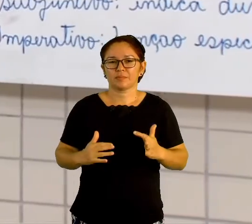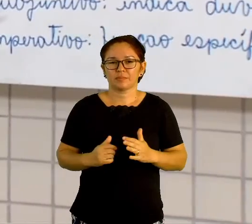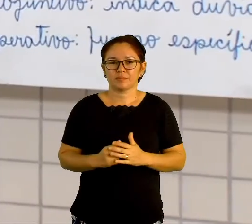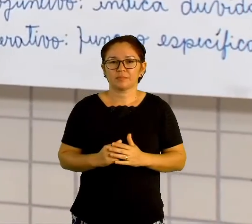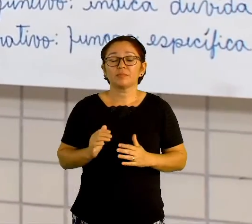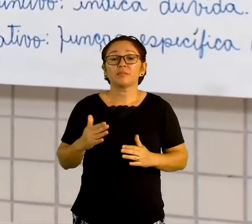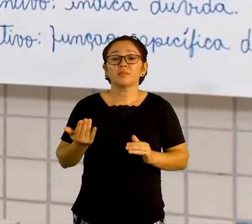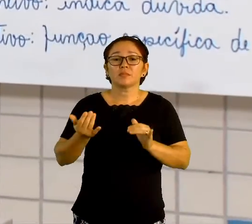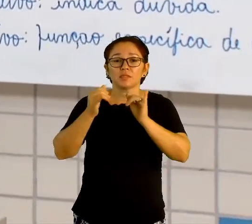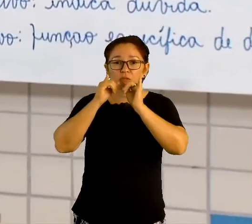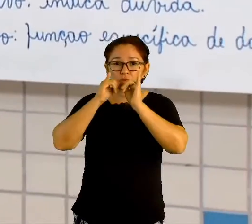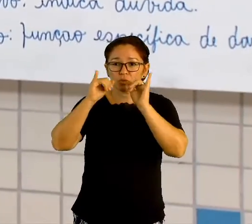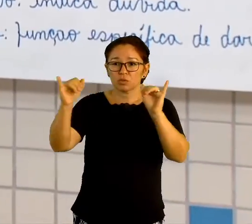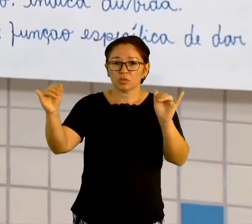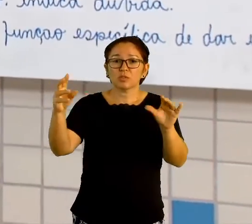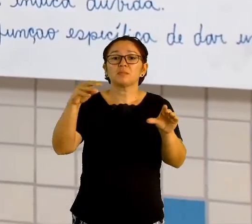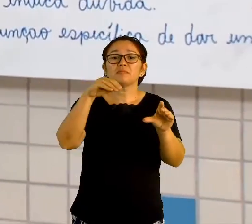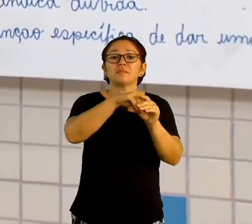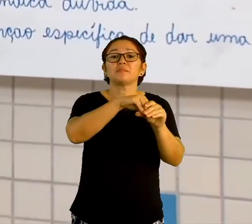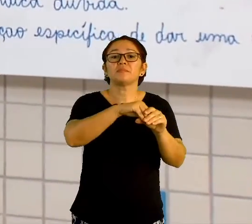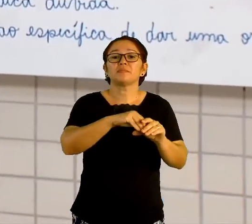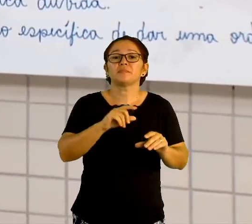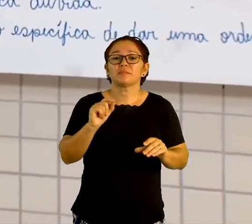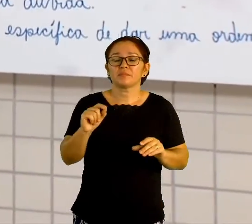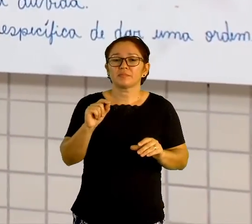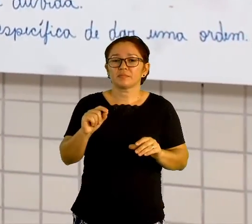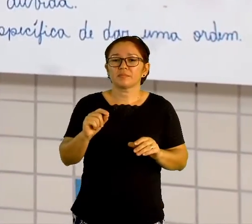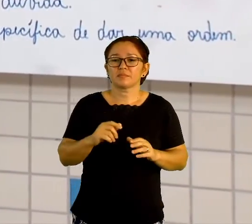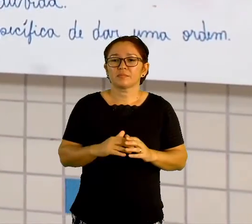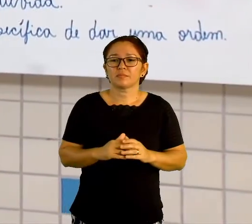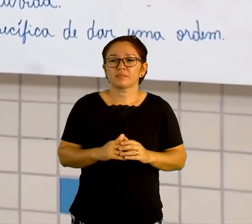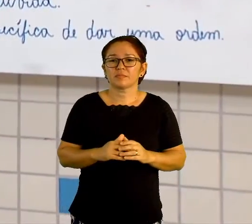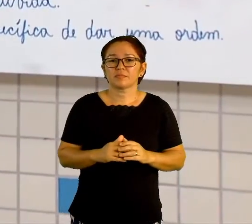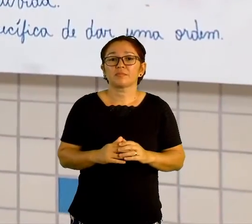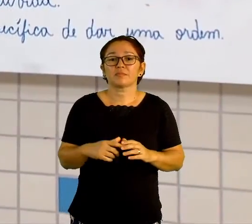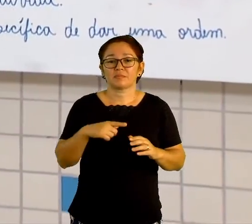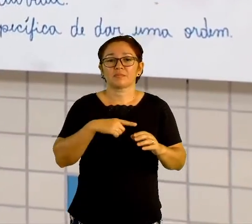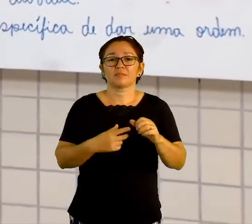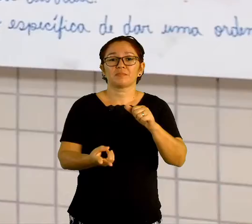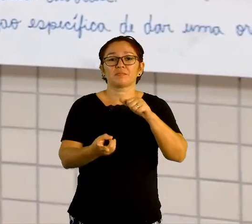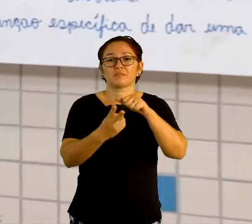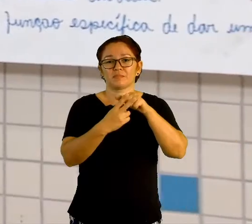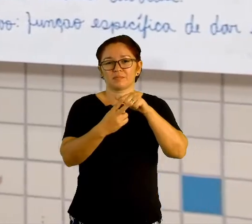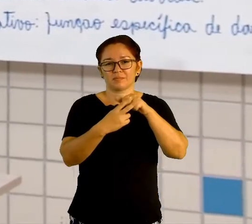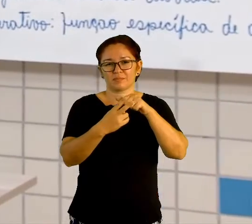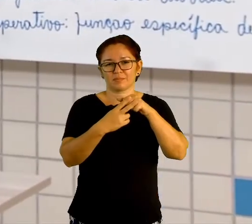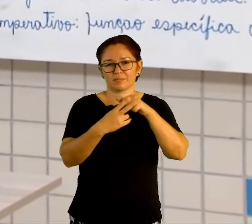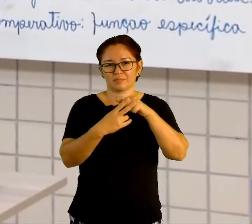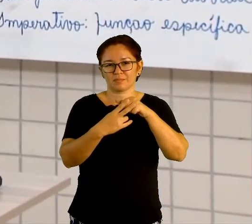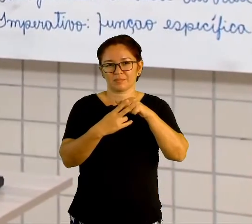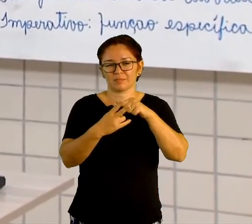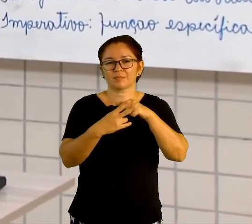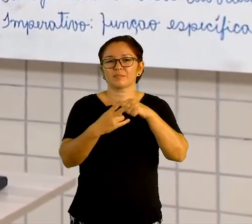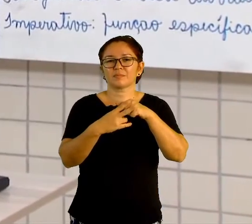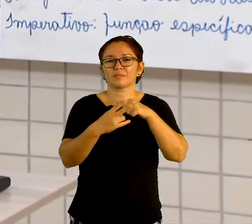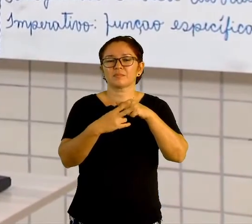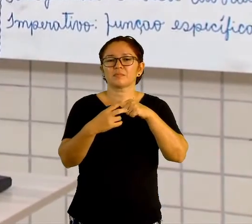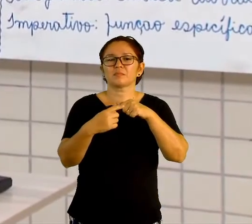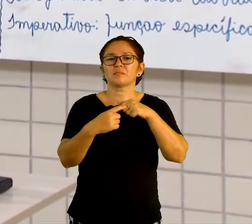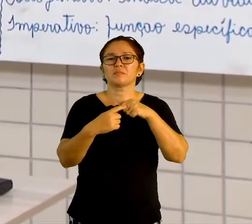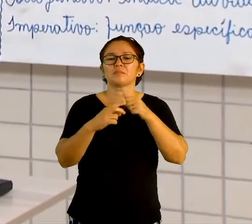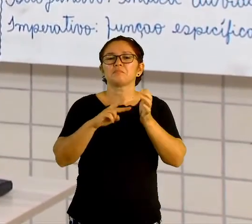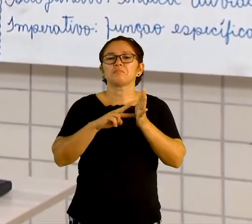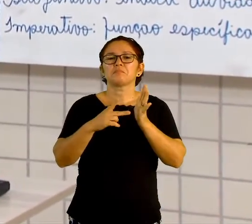da notícia, nós vamos trabalhar aí verbos, né? Conceituando verbos, verbos